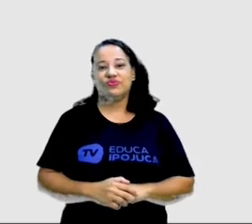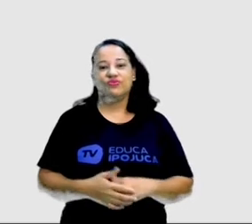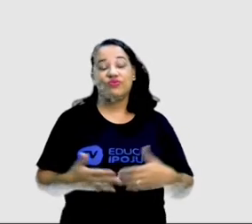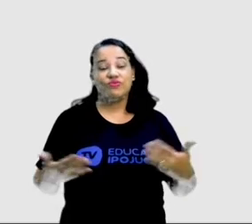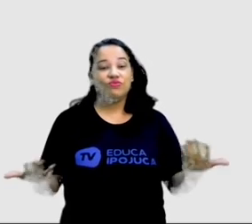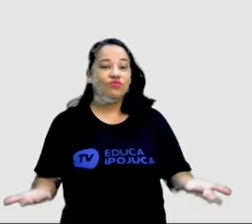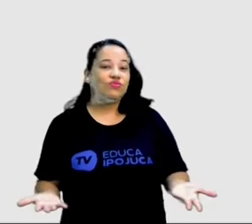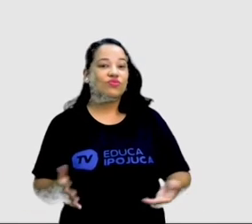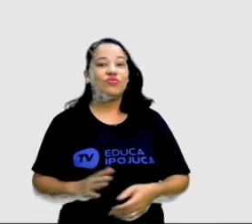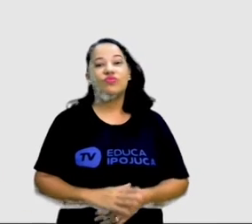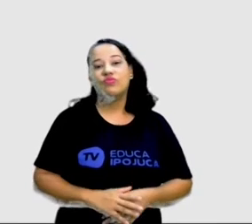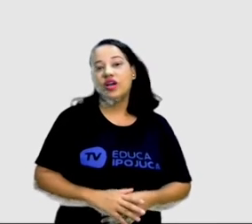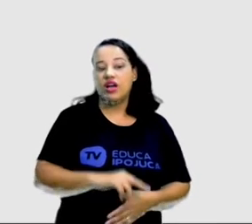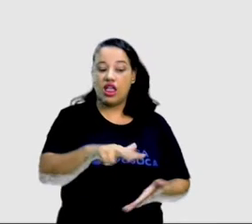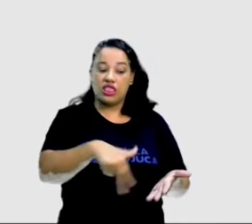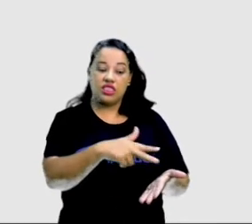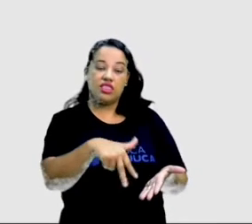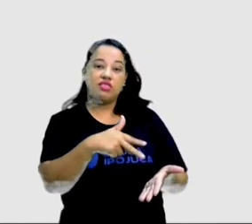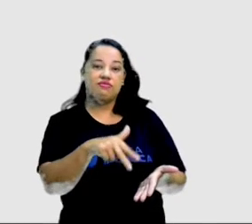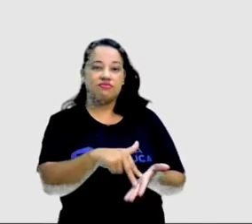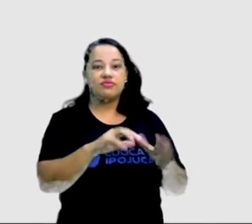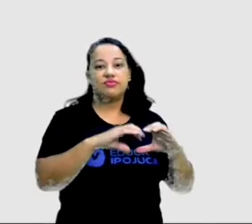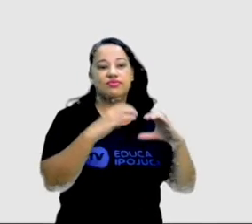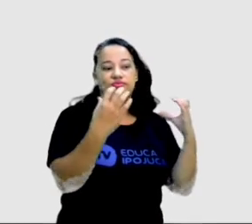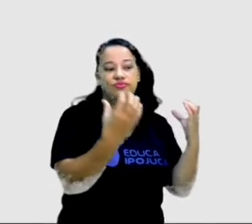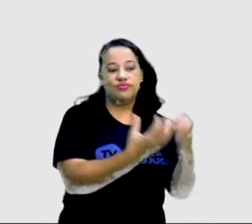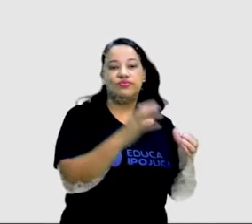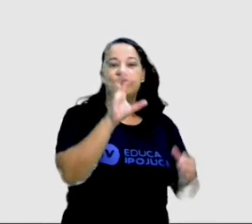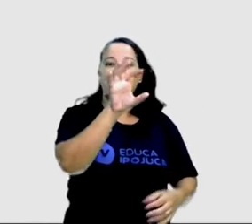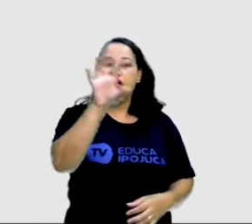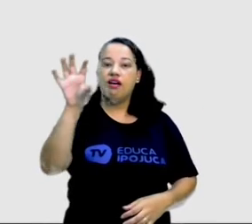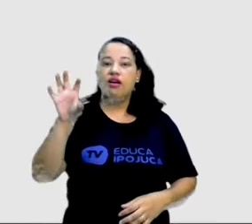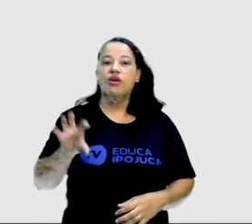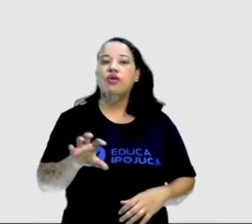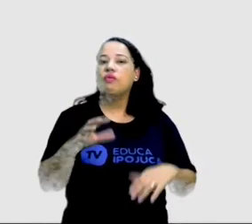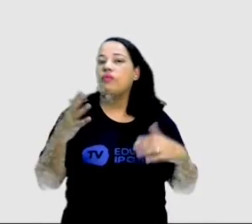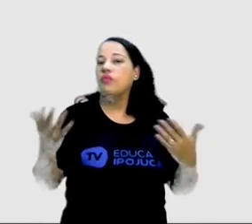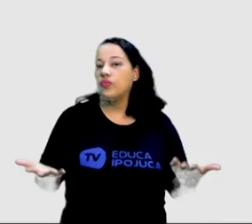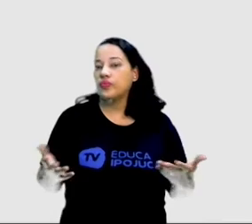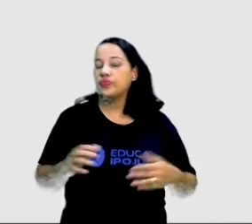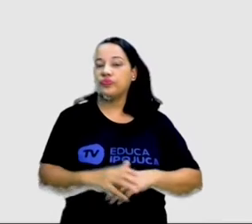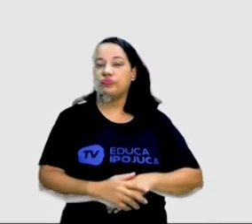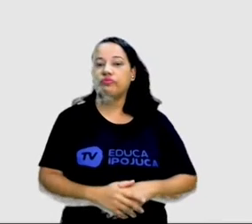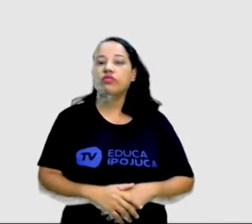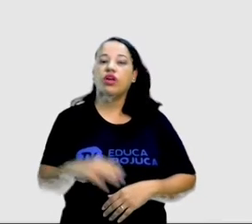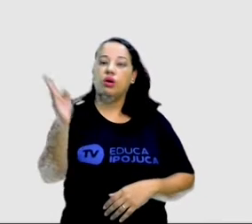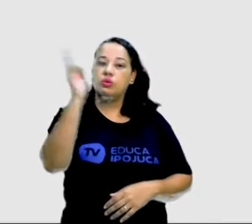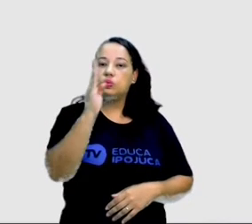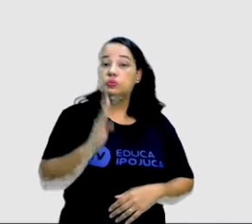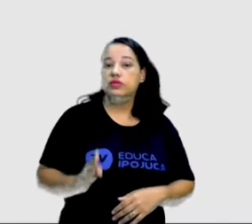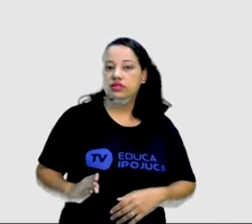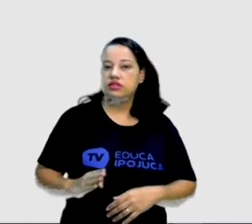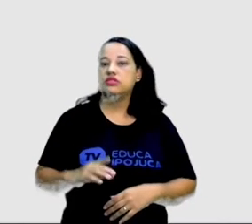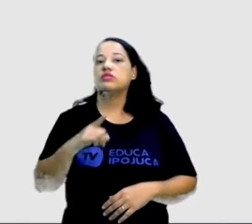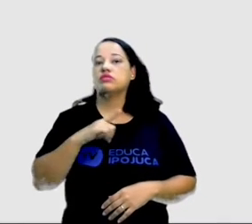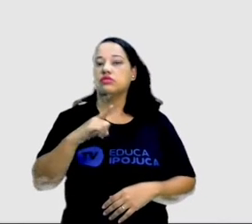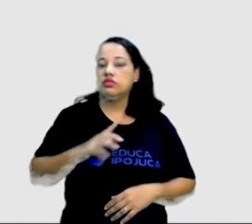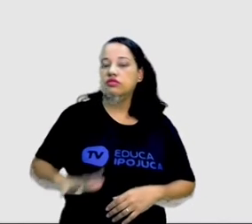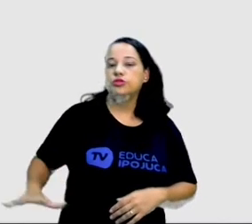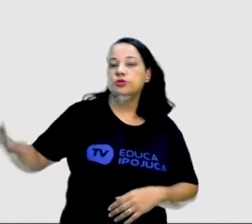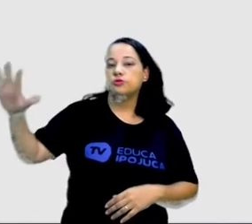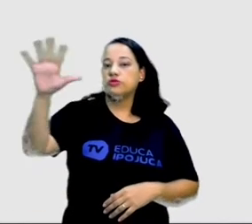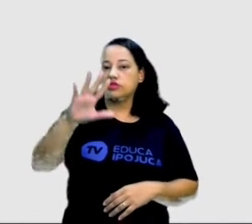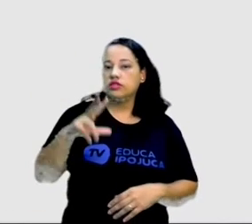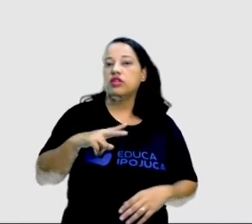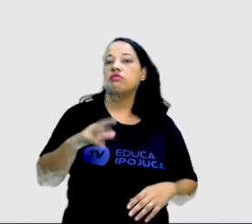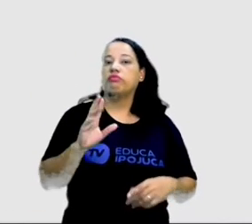Quais são as danças do contexto comunitário e regional? Bom, no Brasil nós temos as